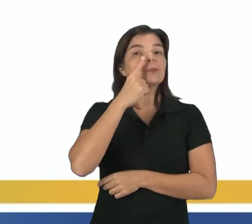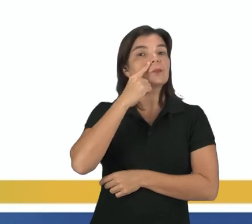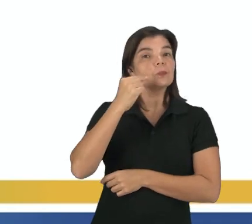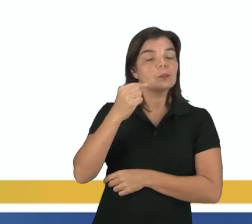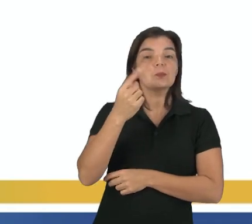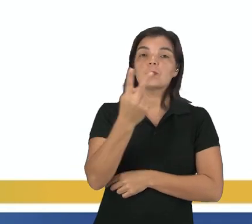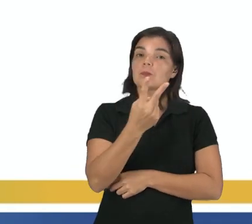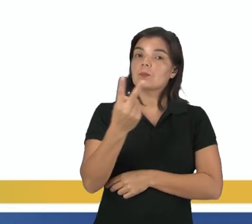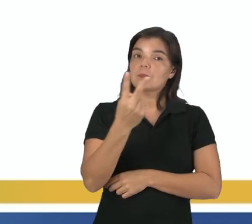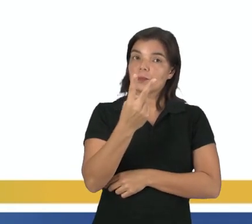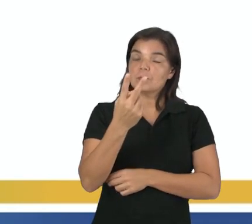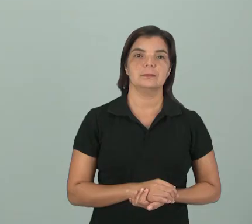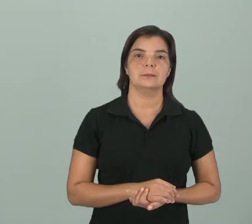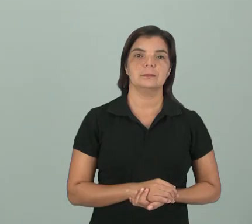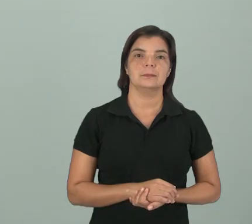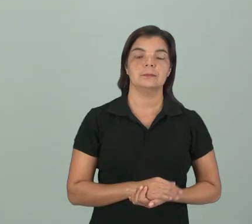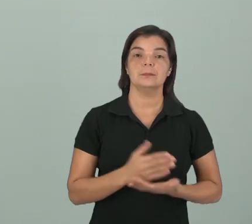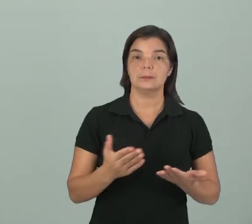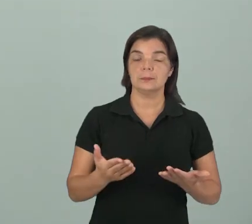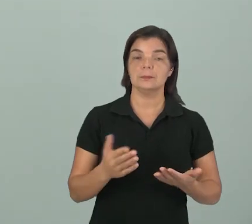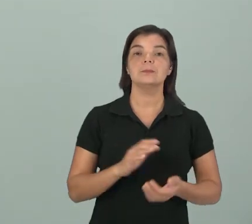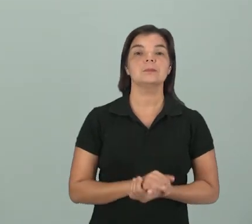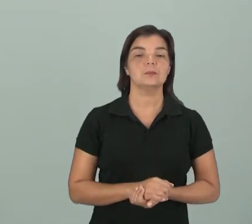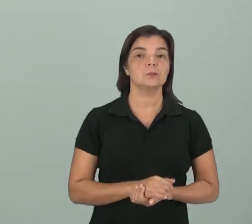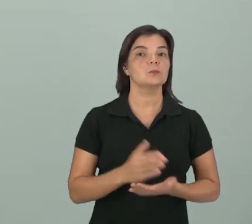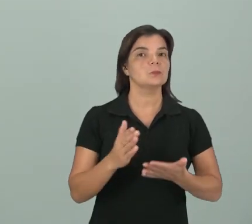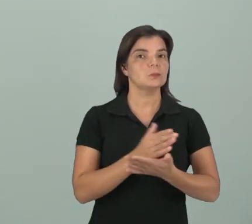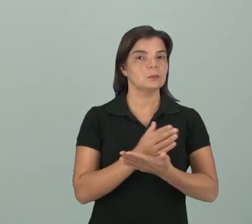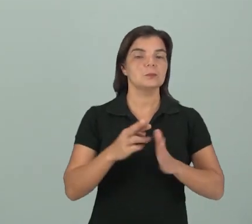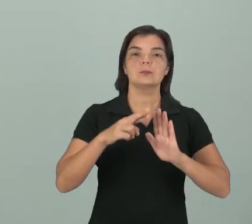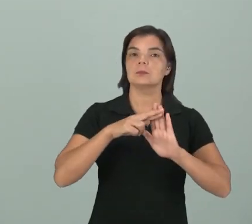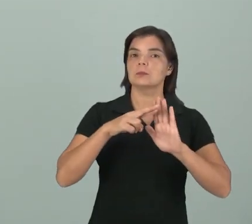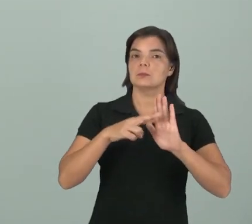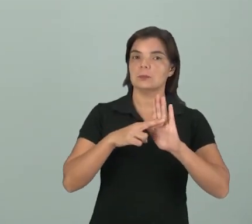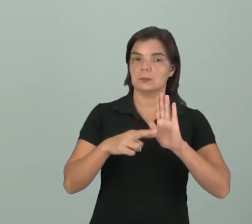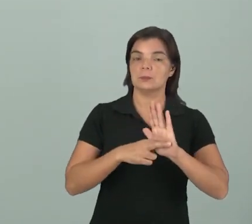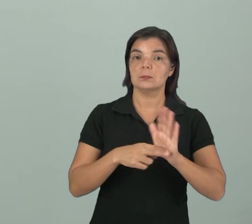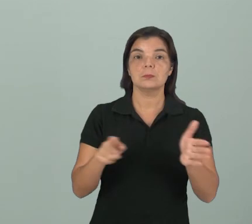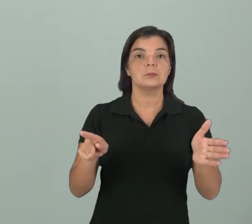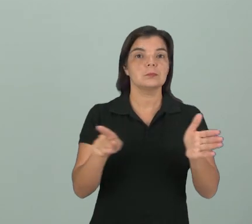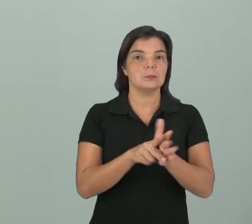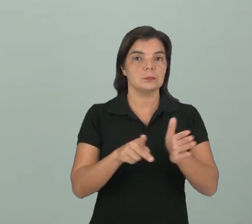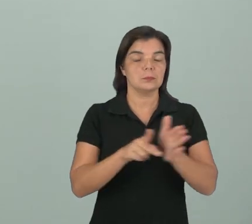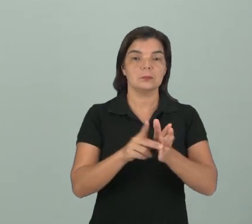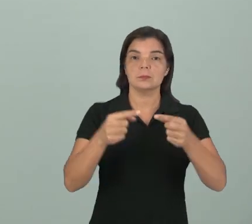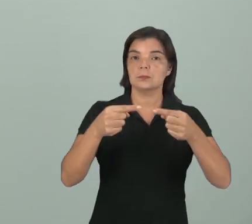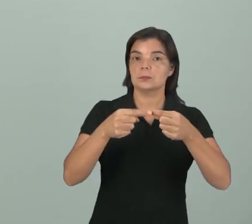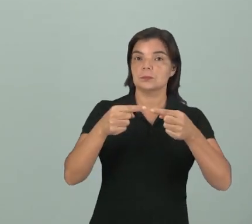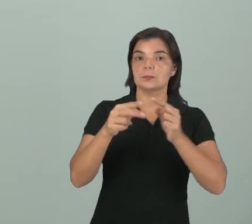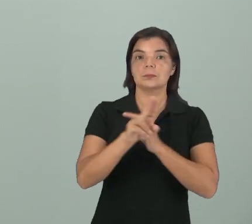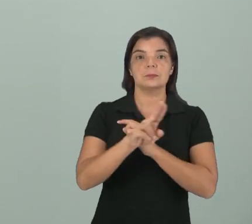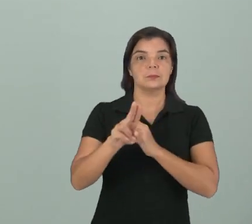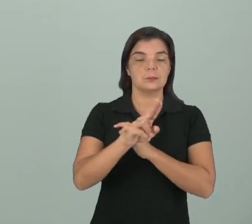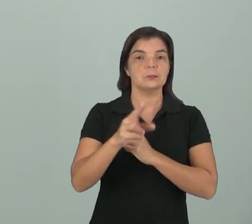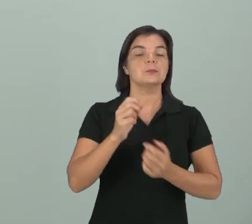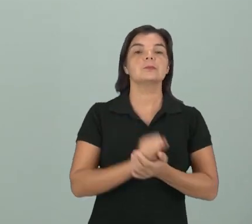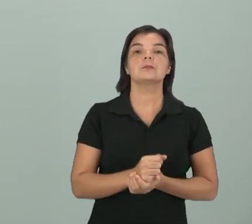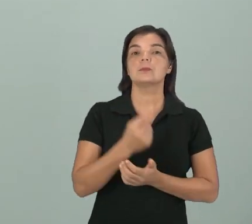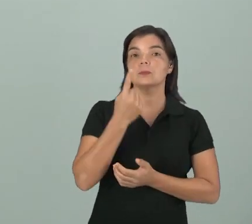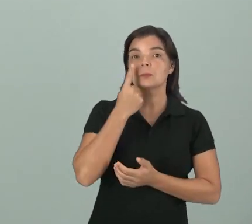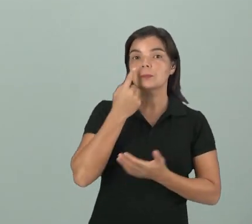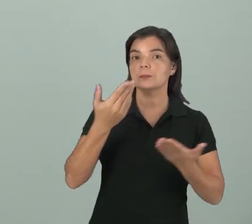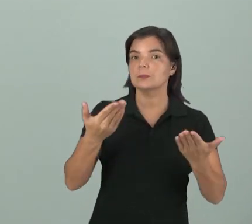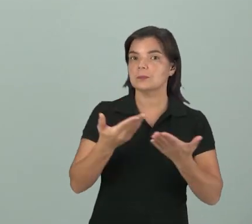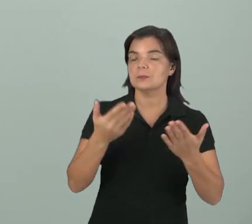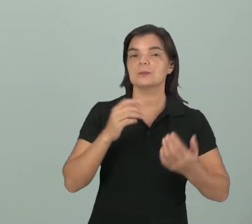cachorro. Os dois são brancos. Essas foram apenas algumas regras específicas da concordância nominal que nós